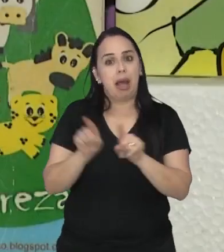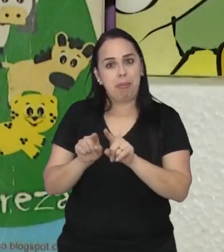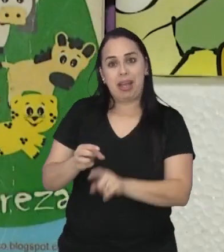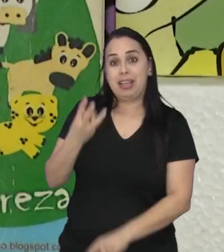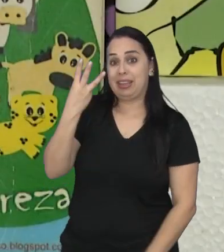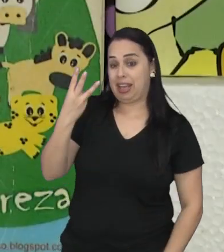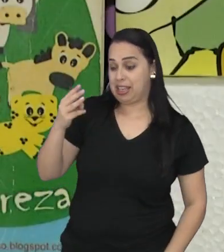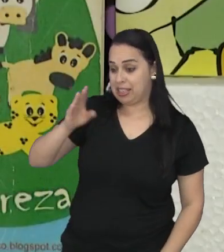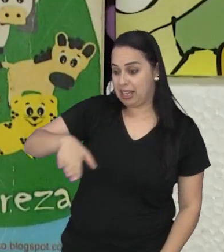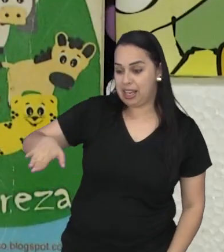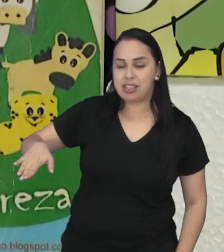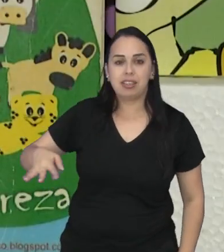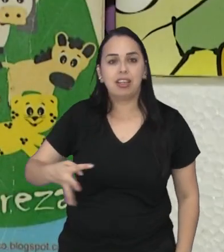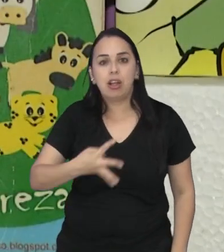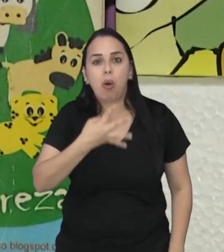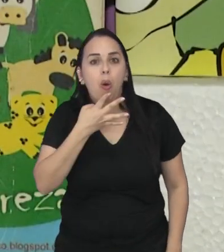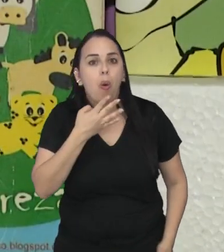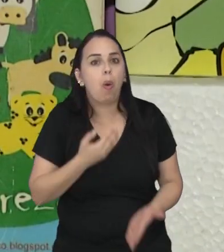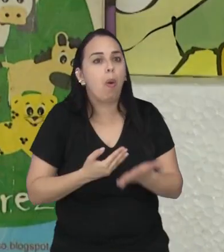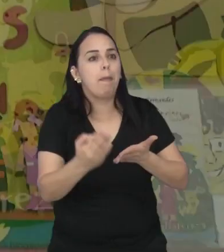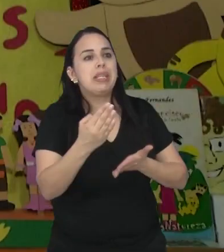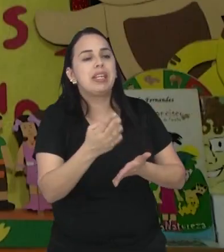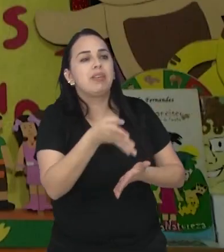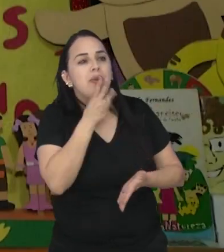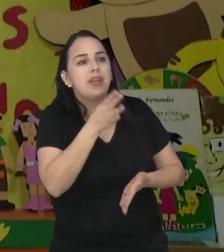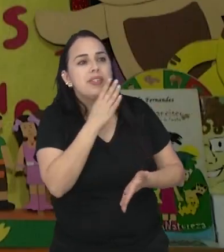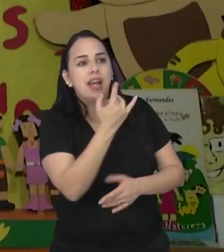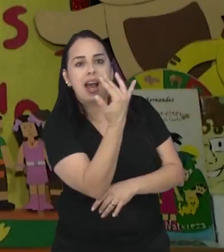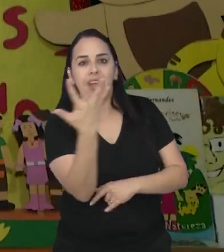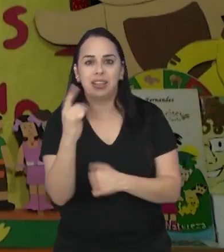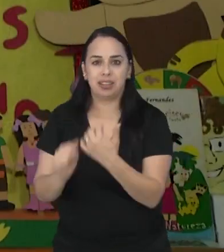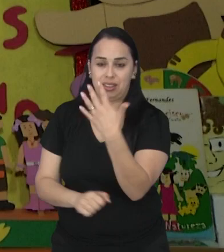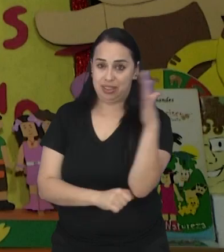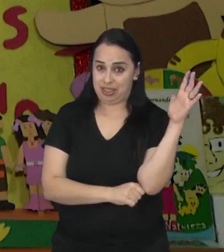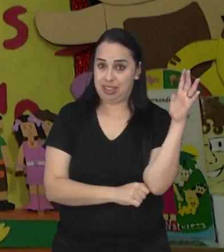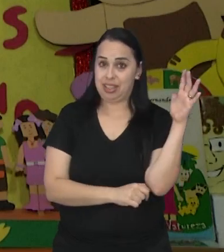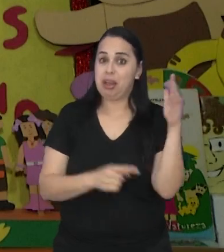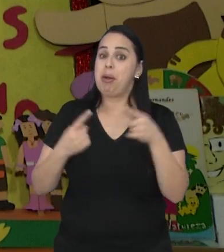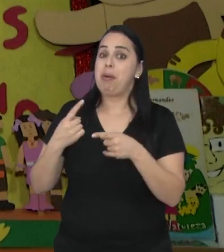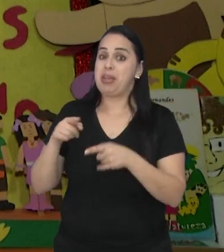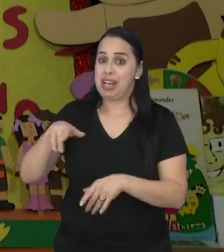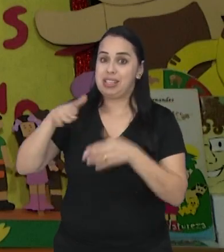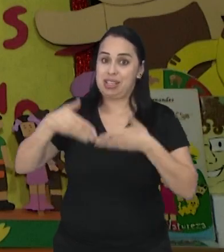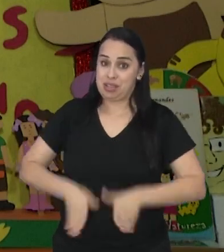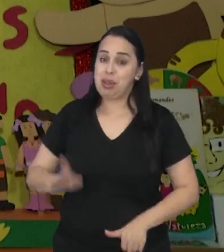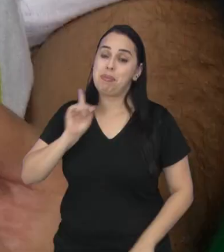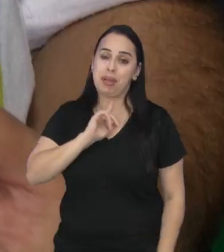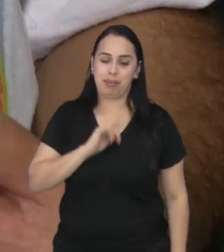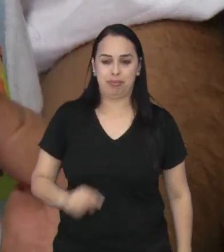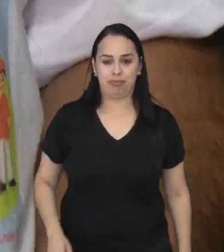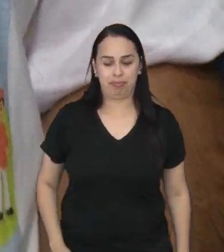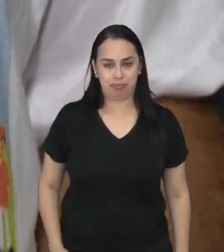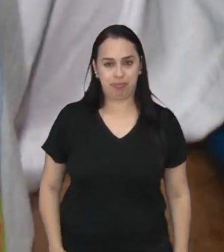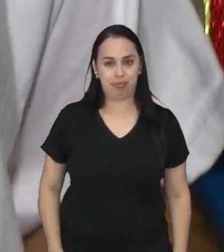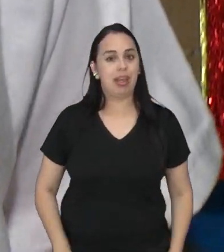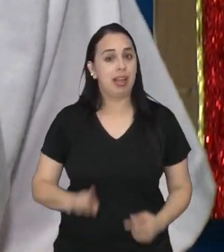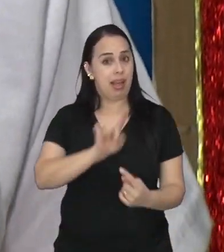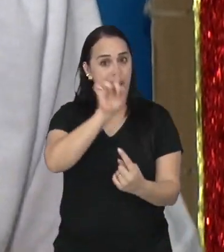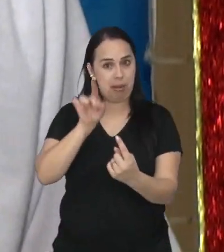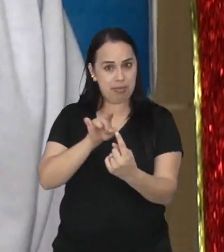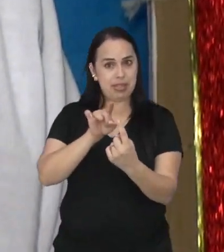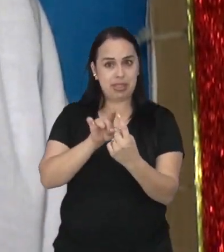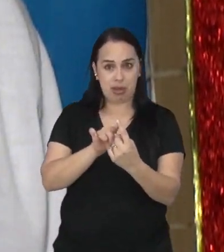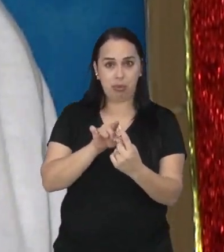coloquei 3 crianças que estão conhecendo a natureza, que eles são mineiros, porque aqui nós somos povoados por mineiros. A missão